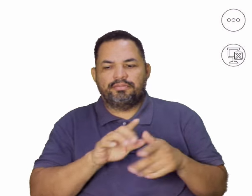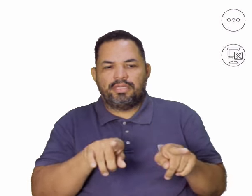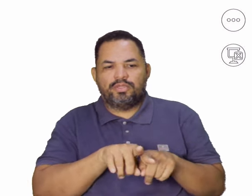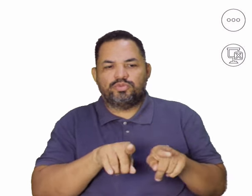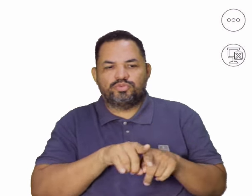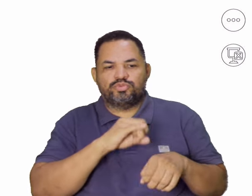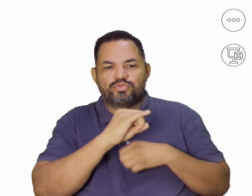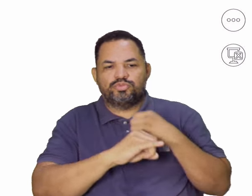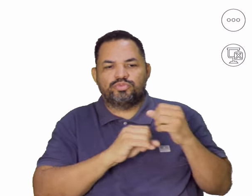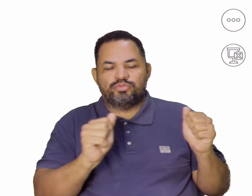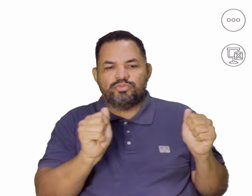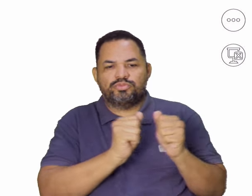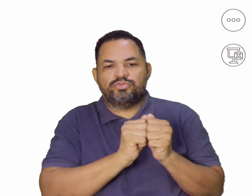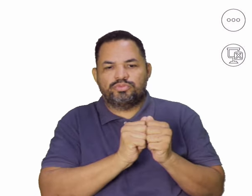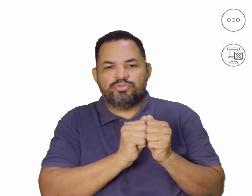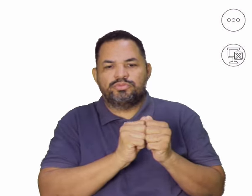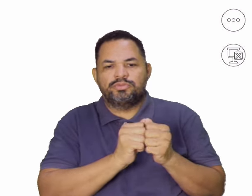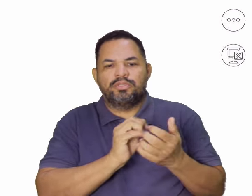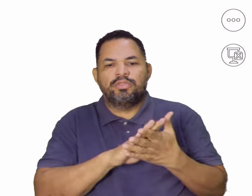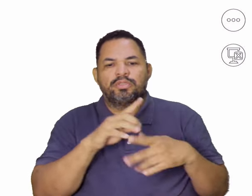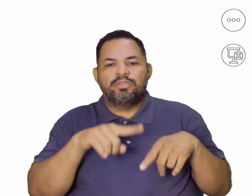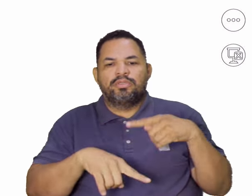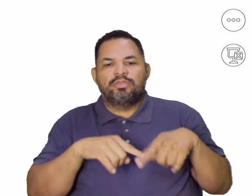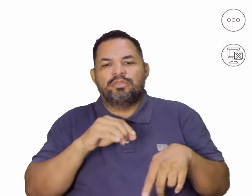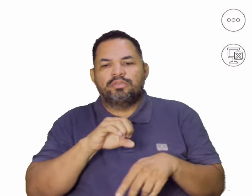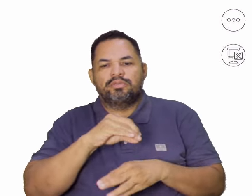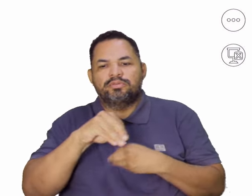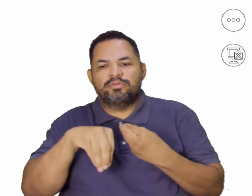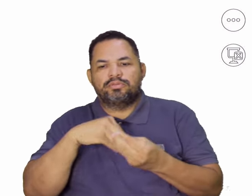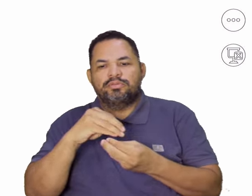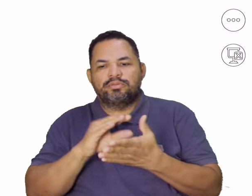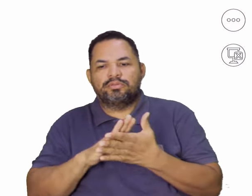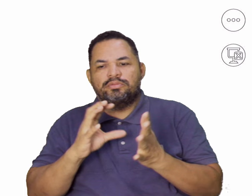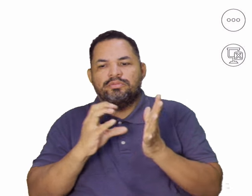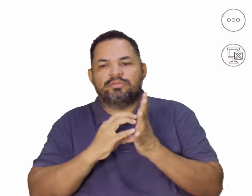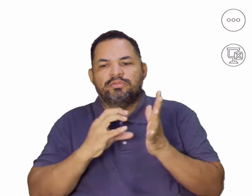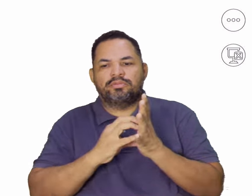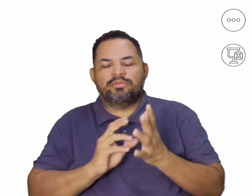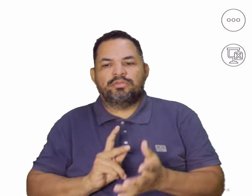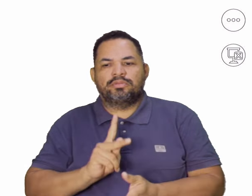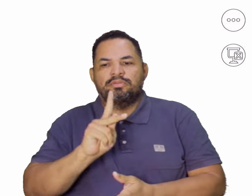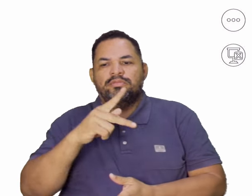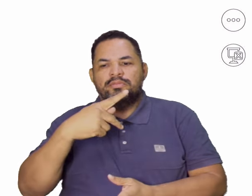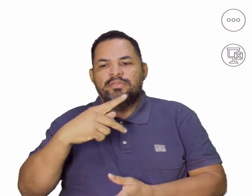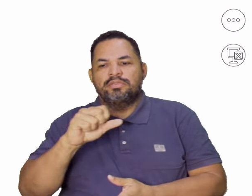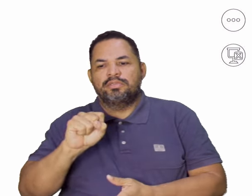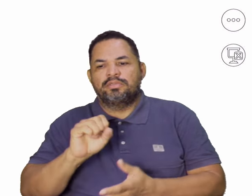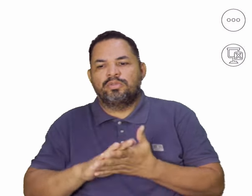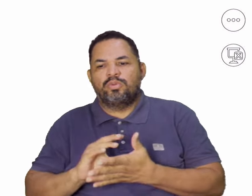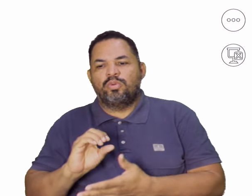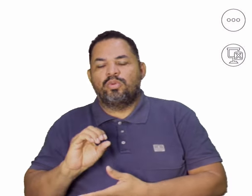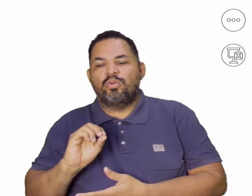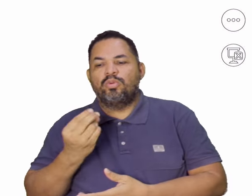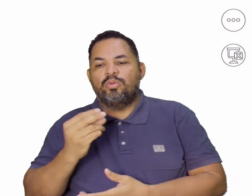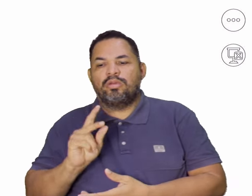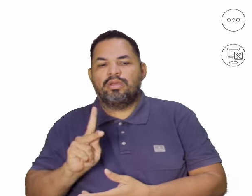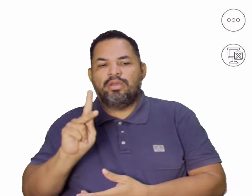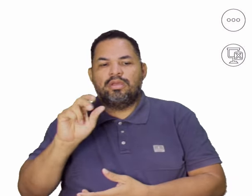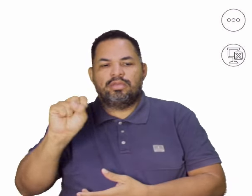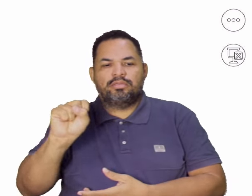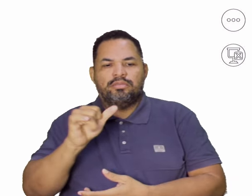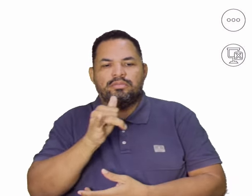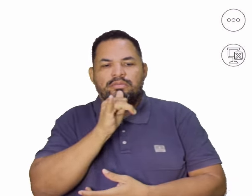íons em solução que corresponde ao produto solubilidade ser simbolizados por kps ou mesmo por